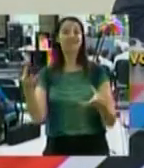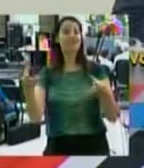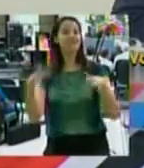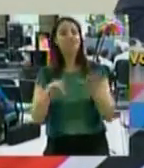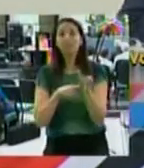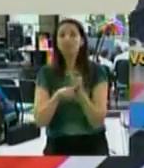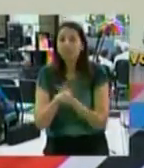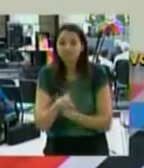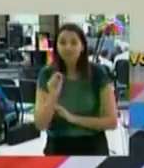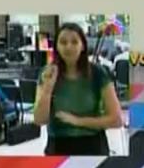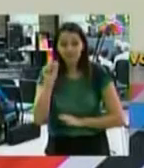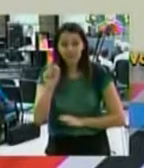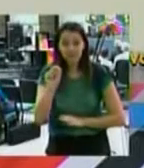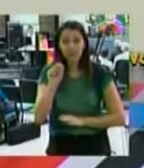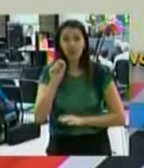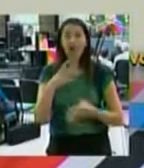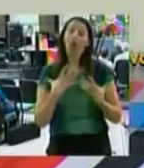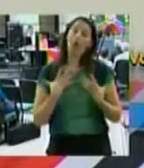que você não se canse,